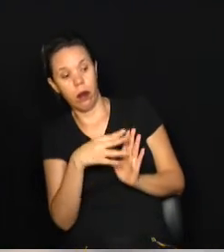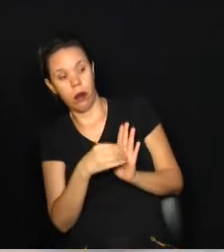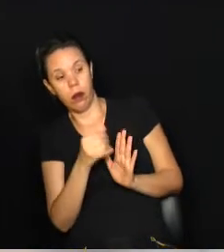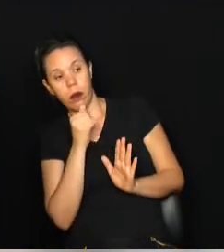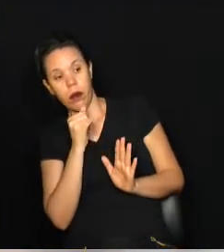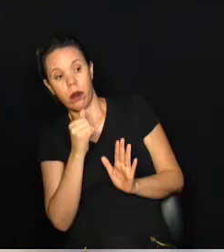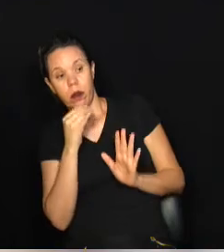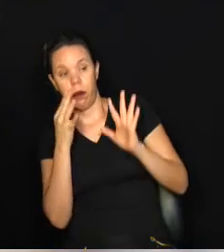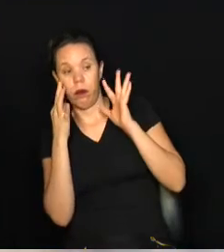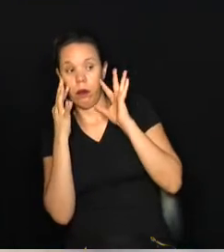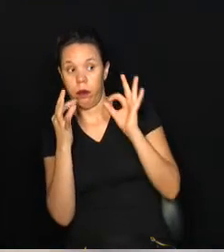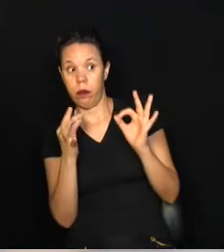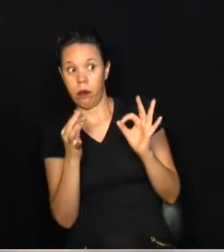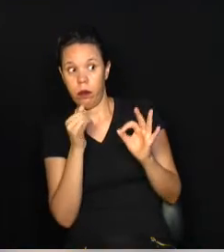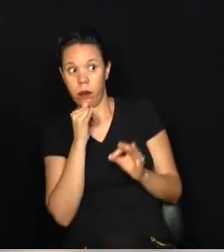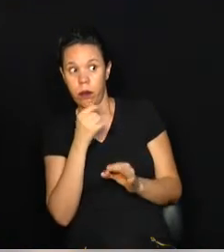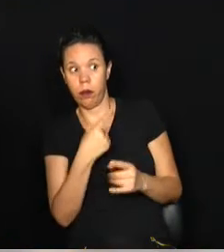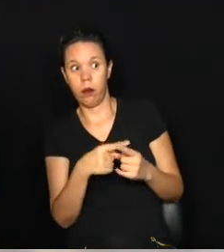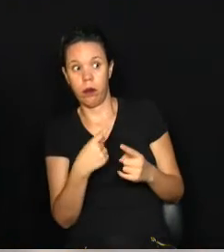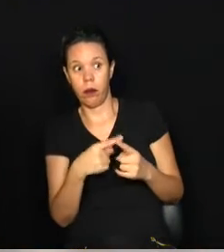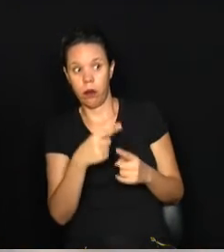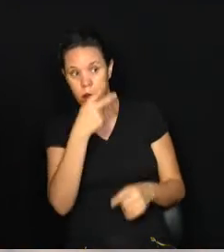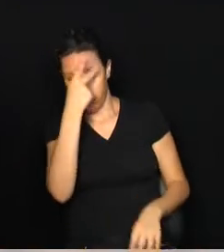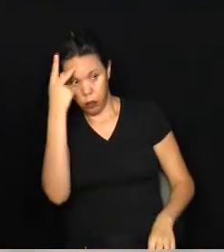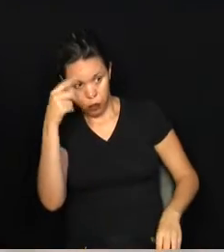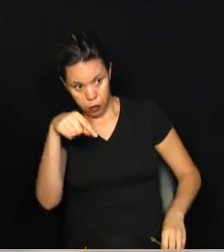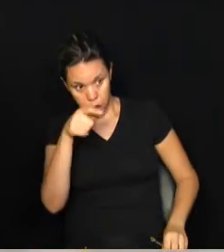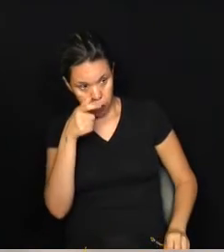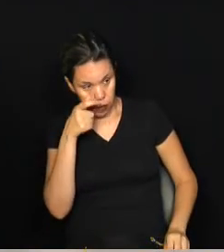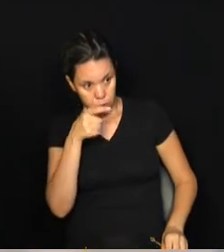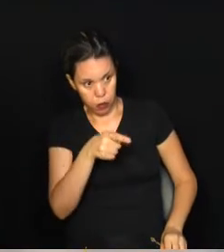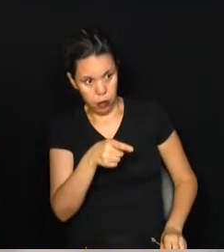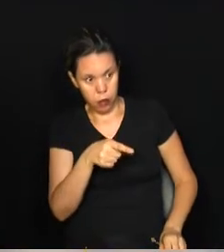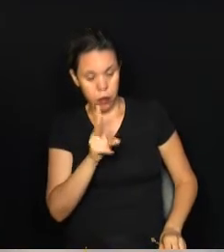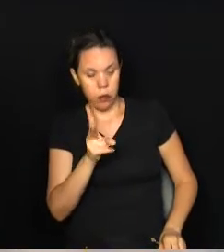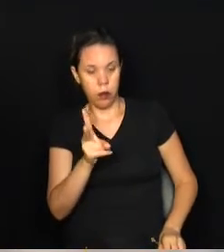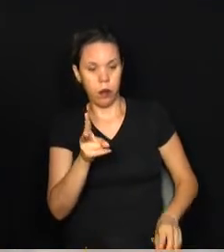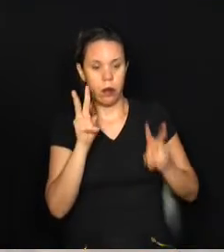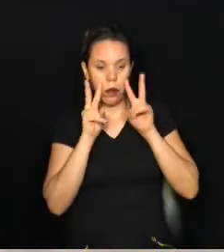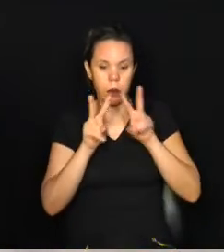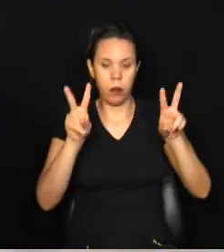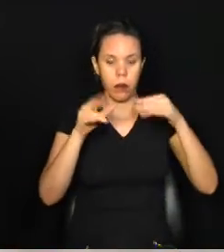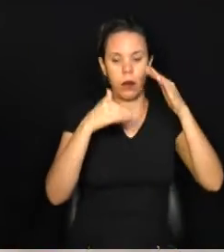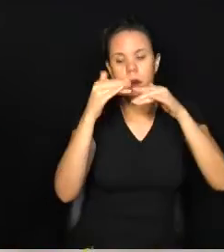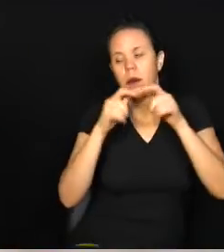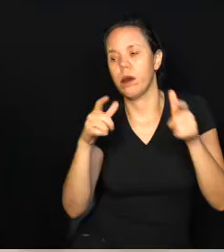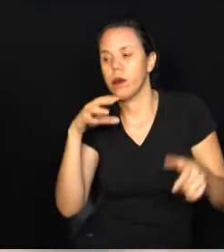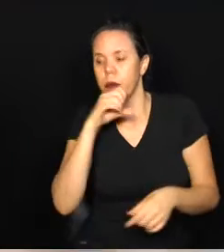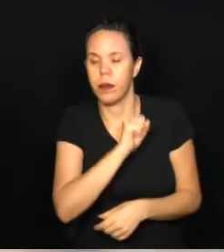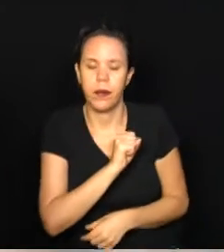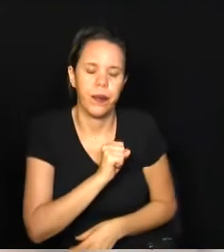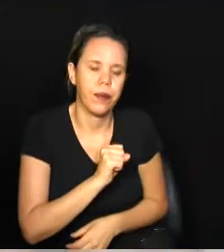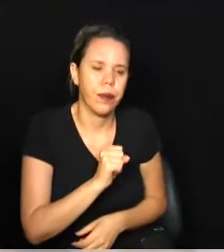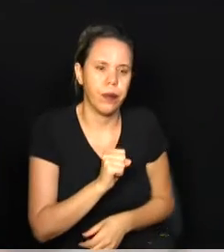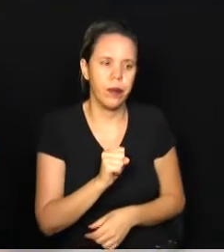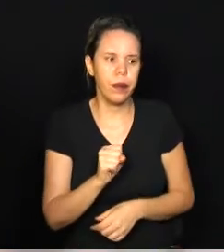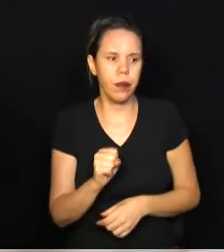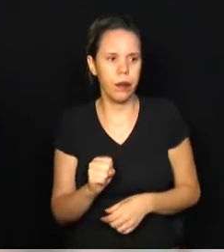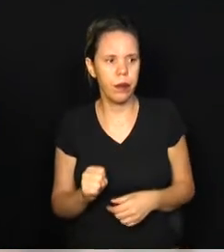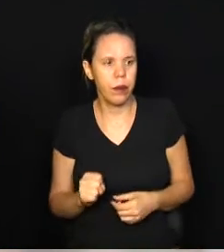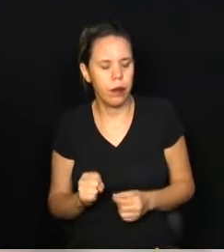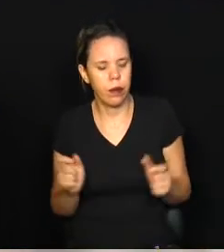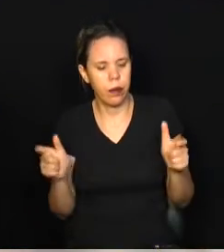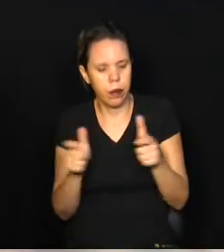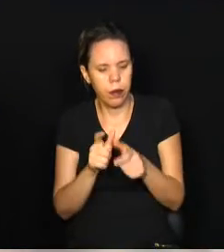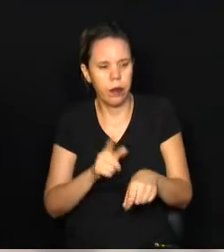muita atenção ao exemplo, porque as pessoas estão observando o tempo todo, a visão se desenvolve muito rápido, num espaço muito curto